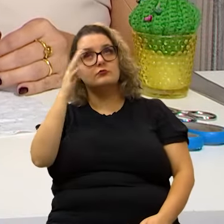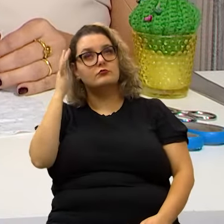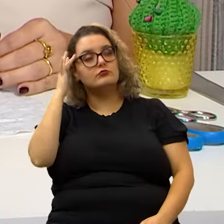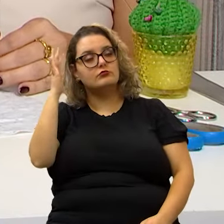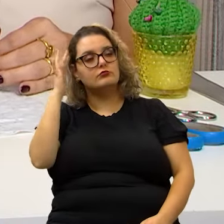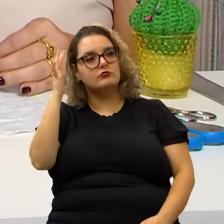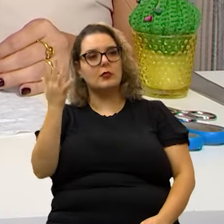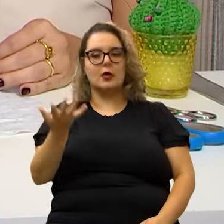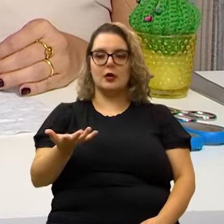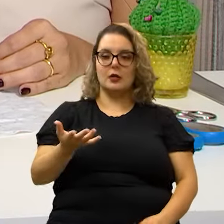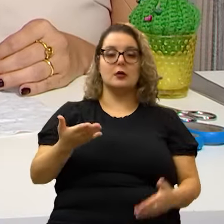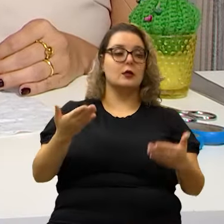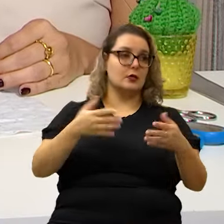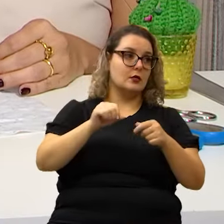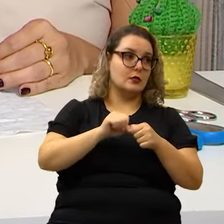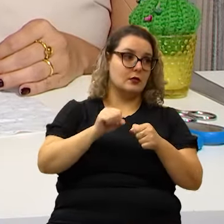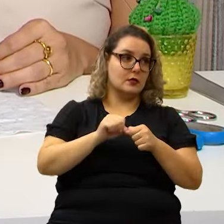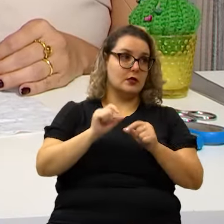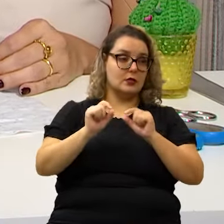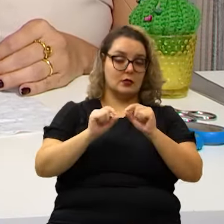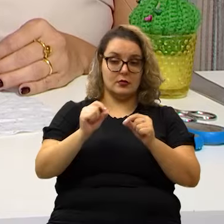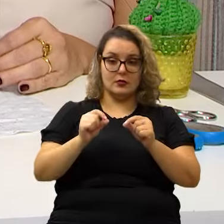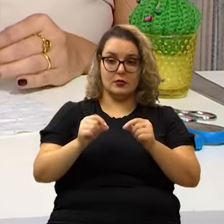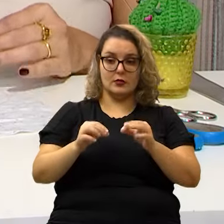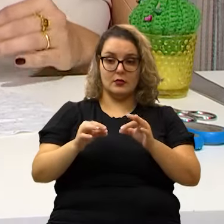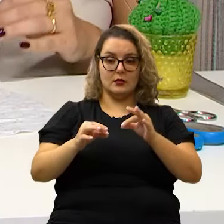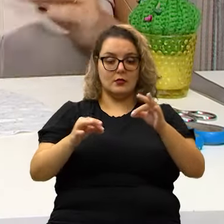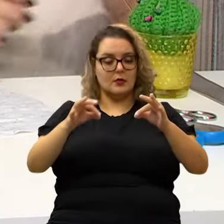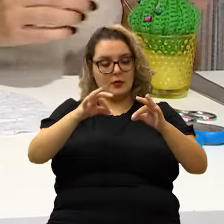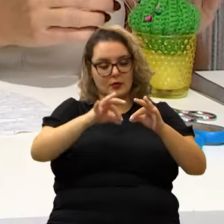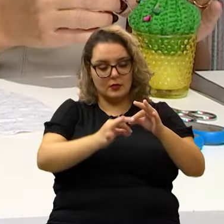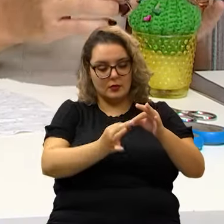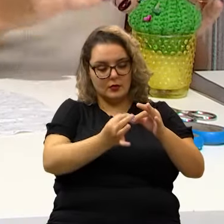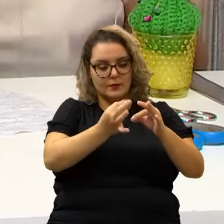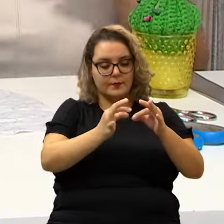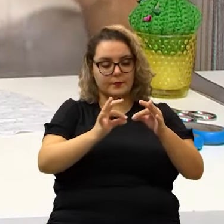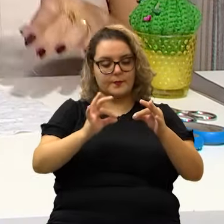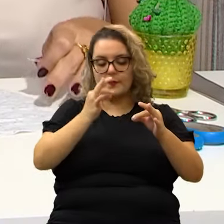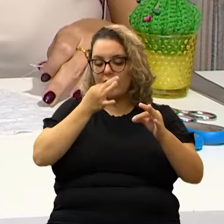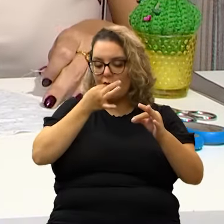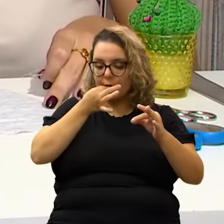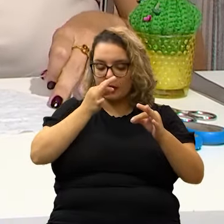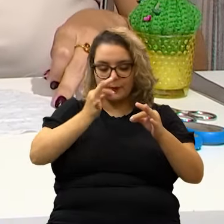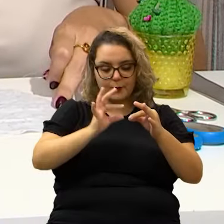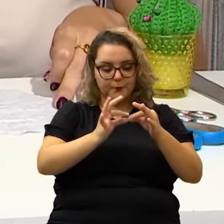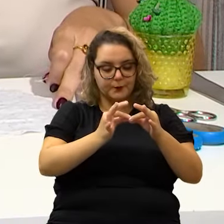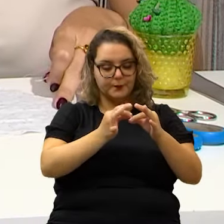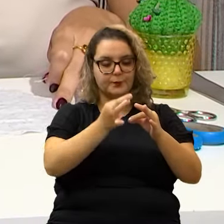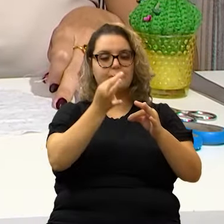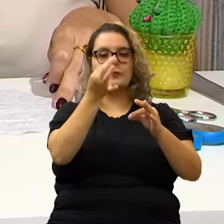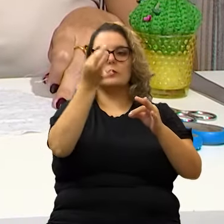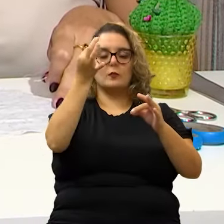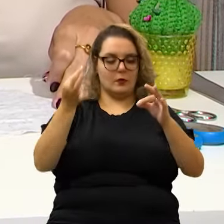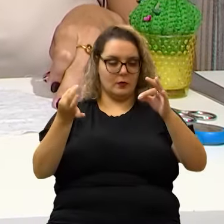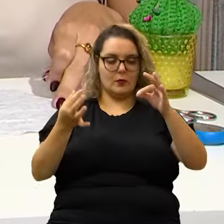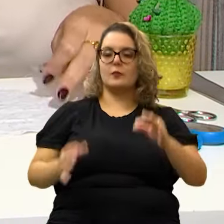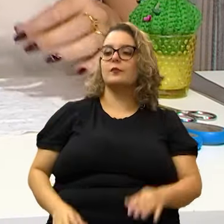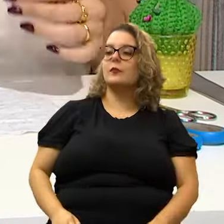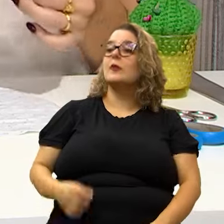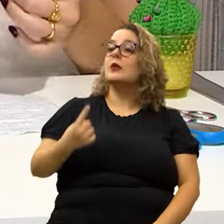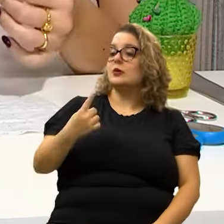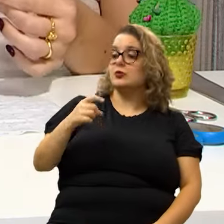mente. E agora a gente vai fazer, colocou a linha na agulha. Isso, então a gente fez o corte, né, com 18 centímetros